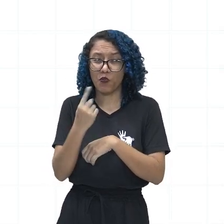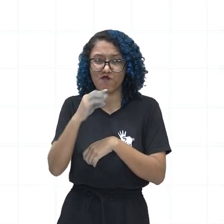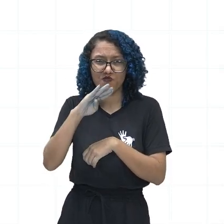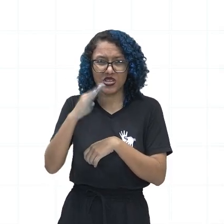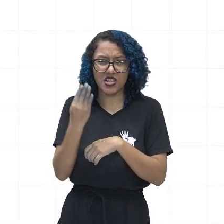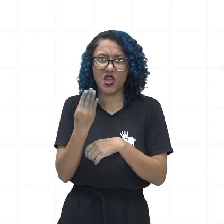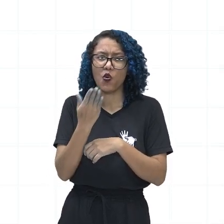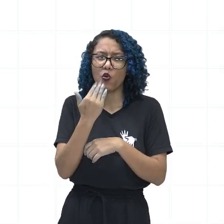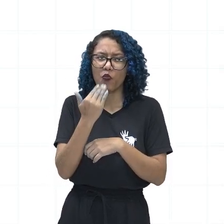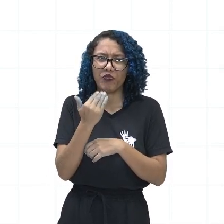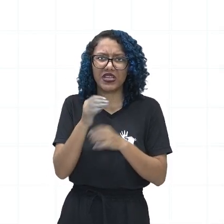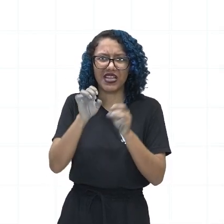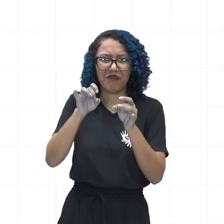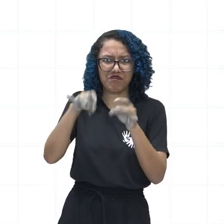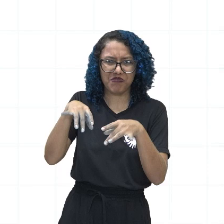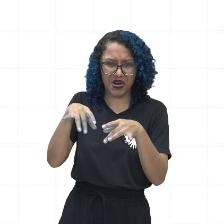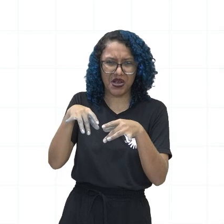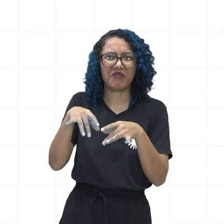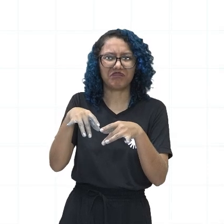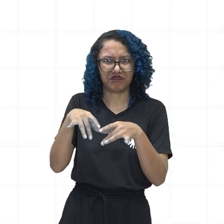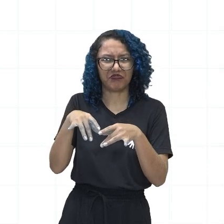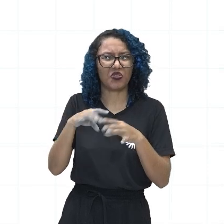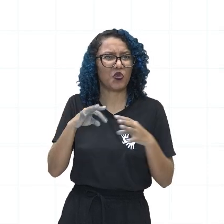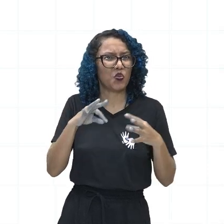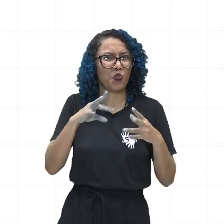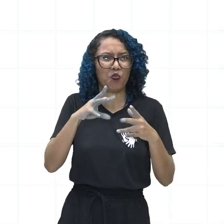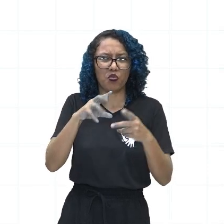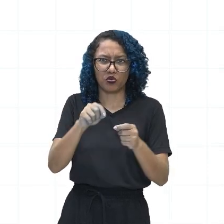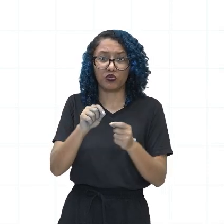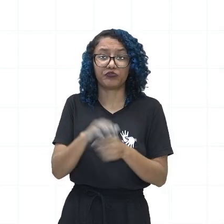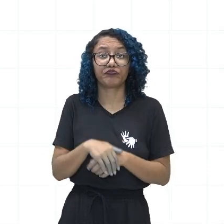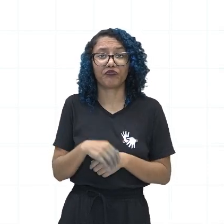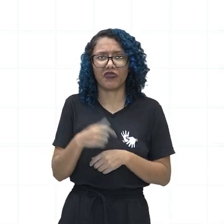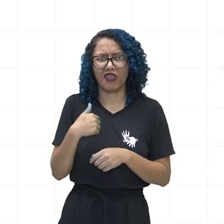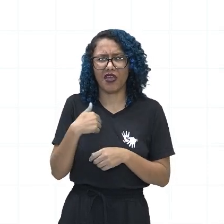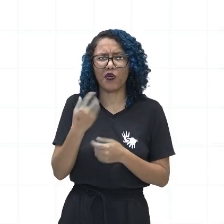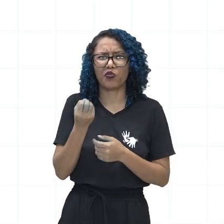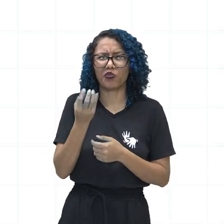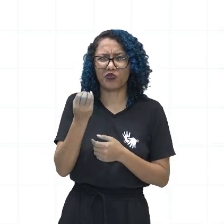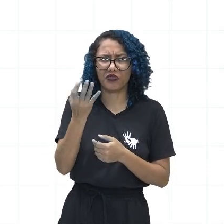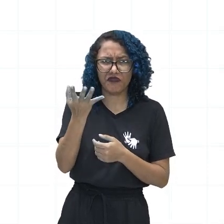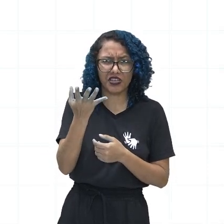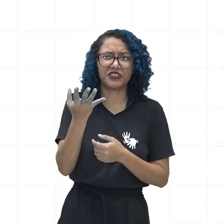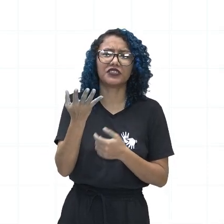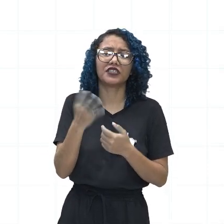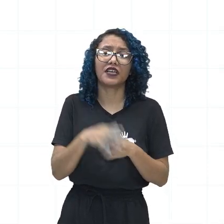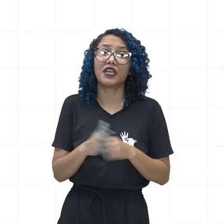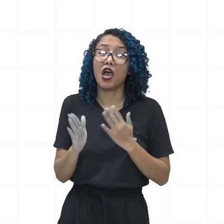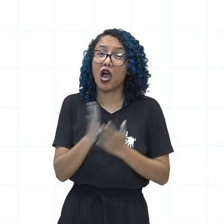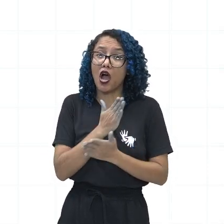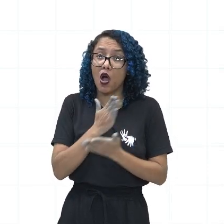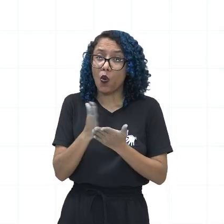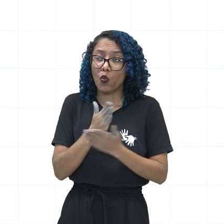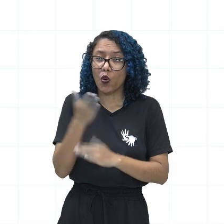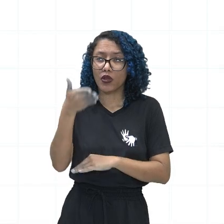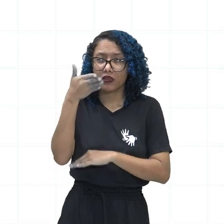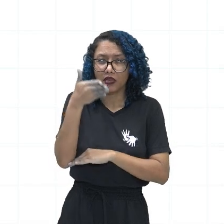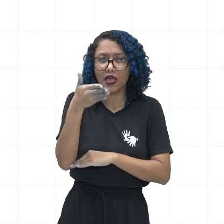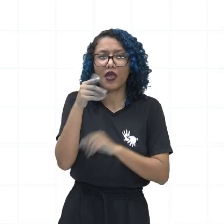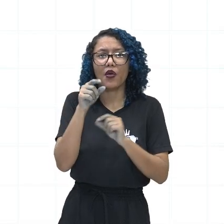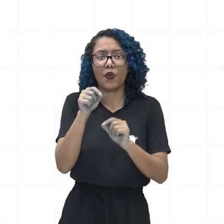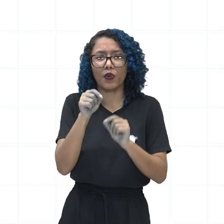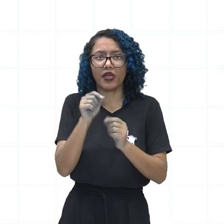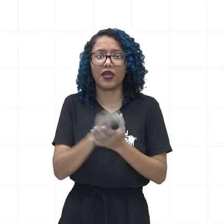os dias no mundo. Eu tive a oportunidade de viajar e alguns hotéis, quando se faz o café da manhã e